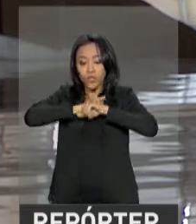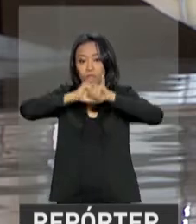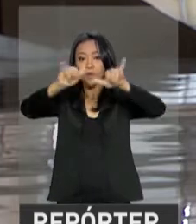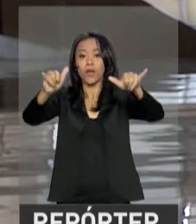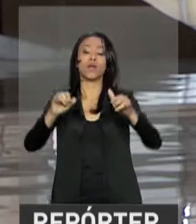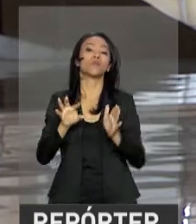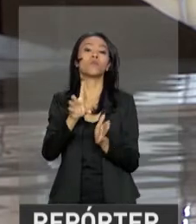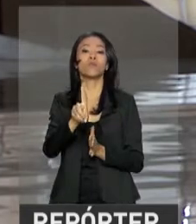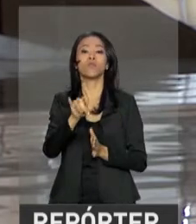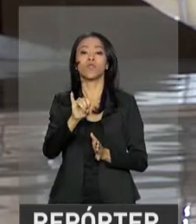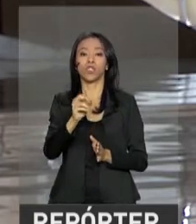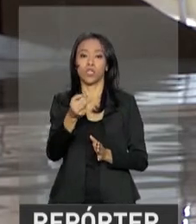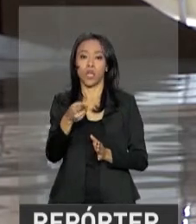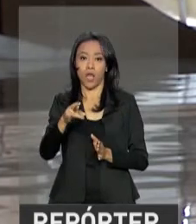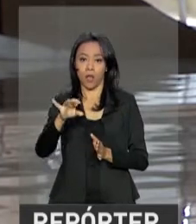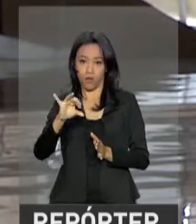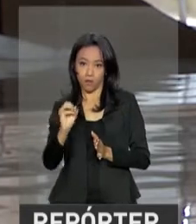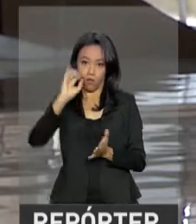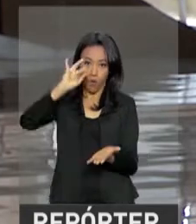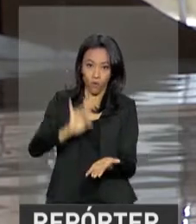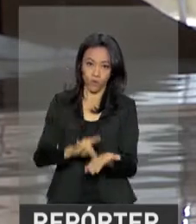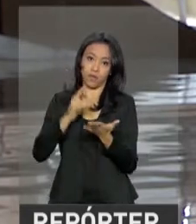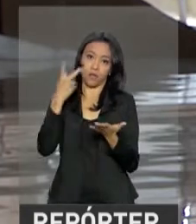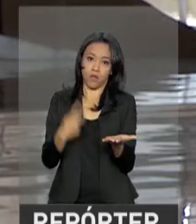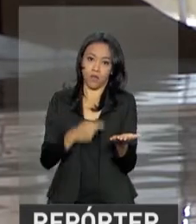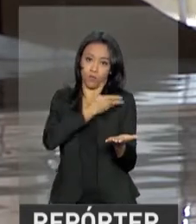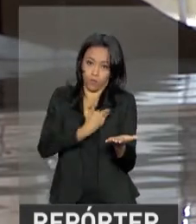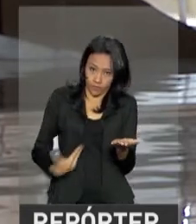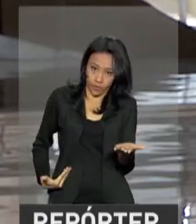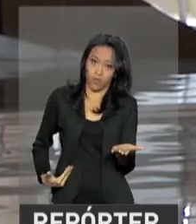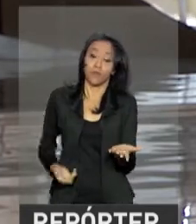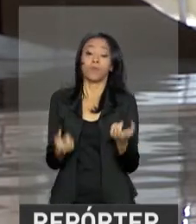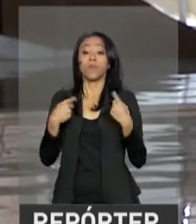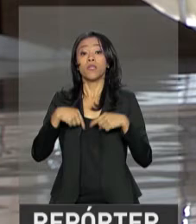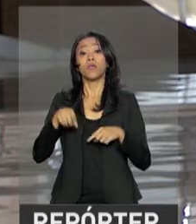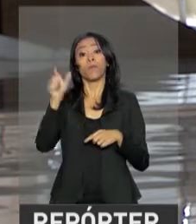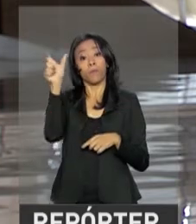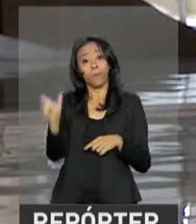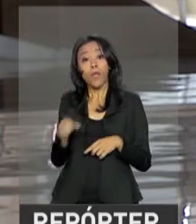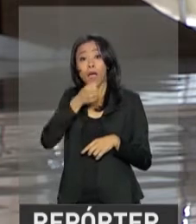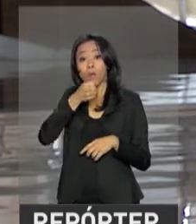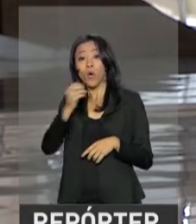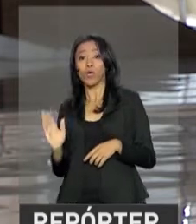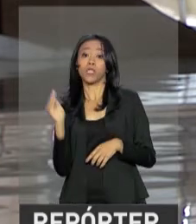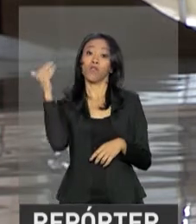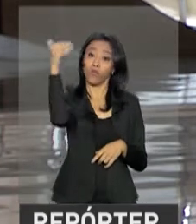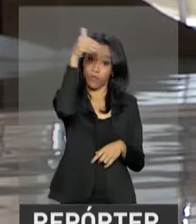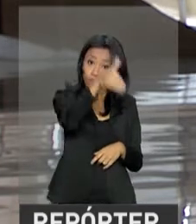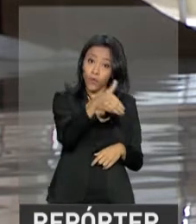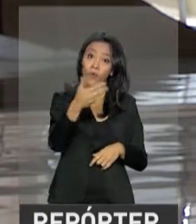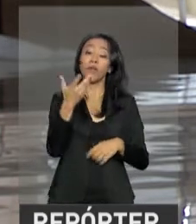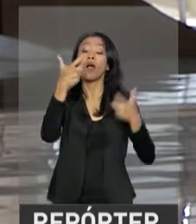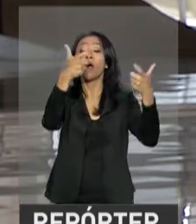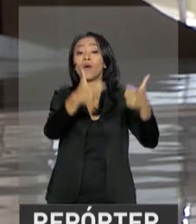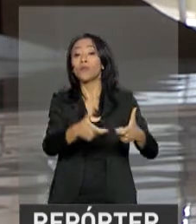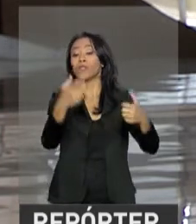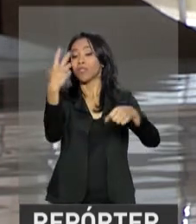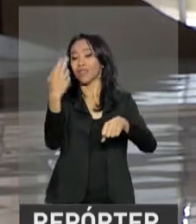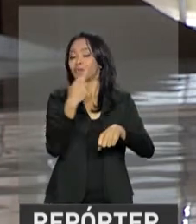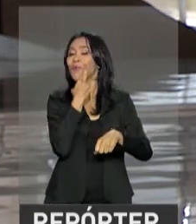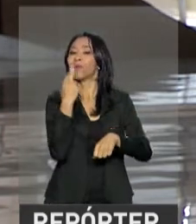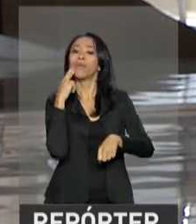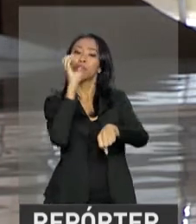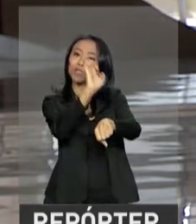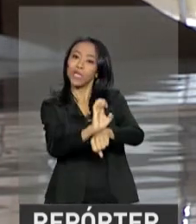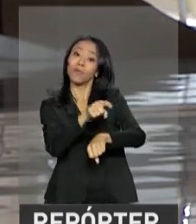oficial da união a repórter márcia fernandes está em pacaraíma no nordeste de roraima ela foi conhecer um